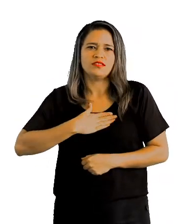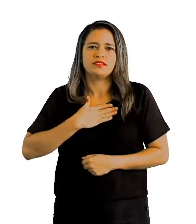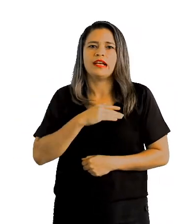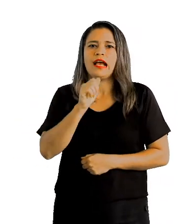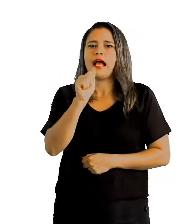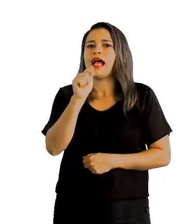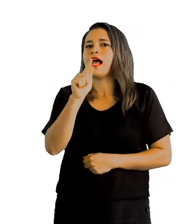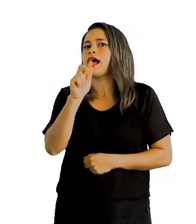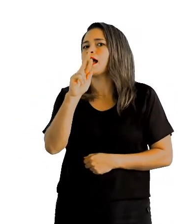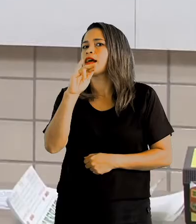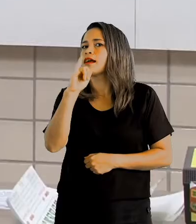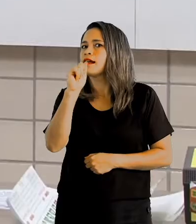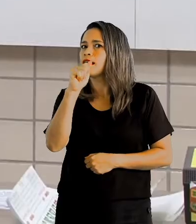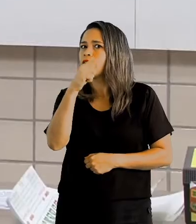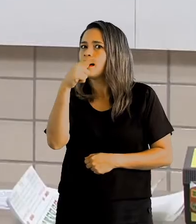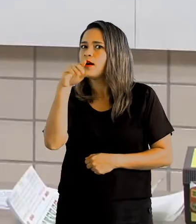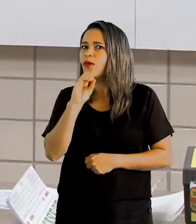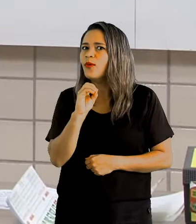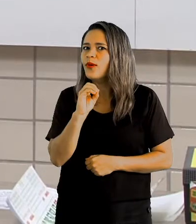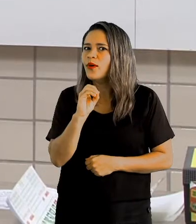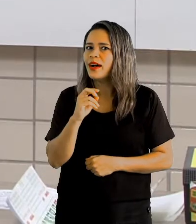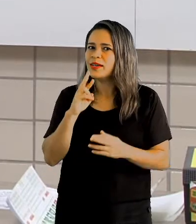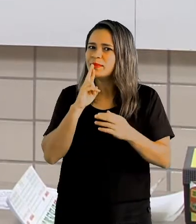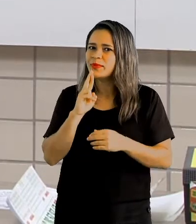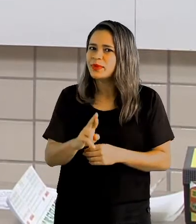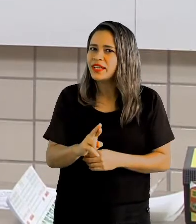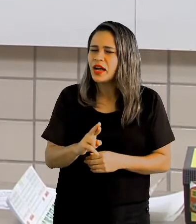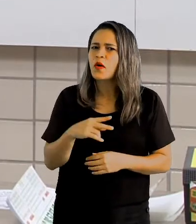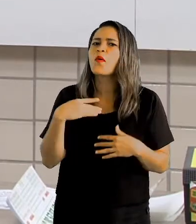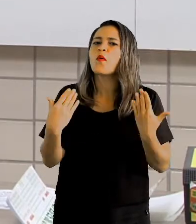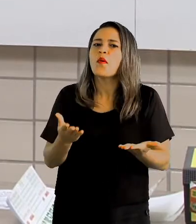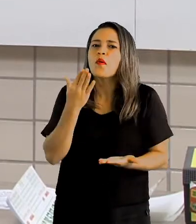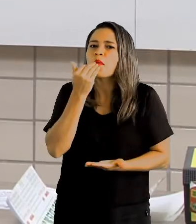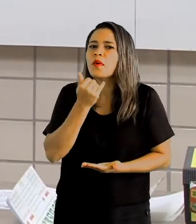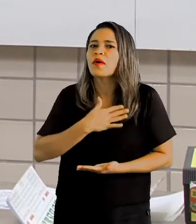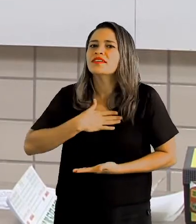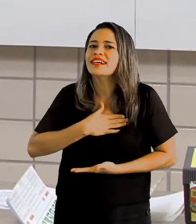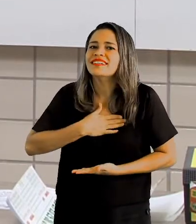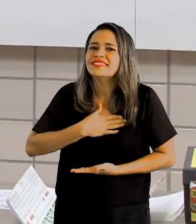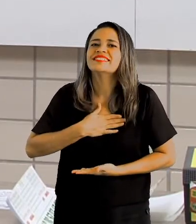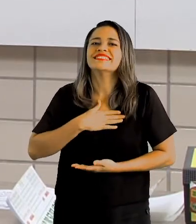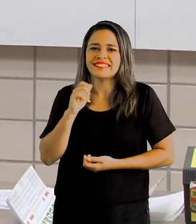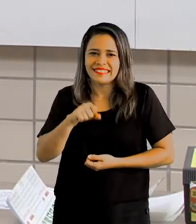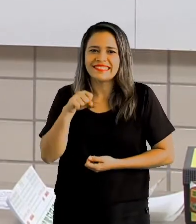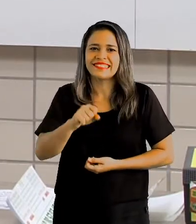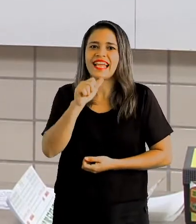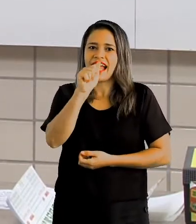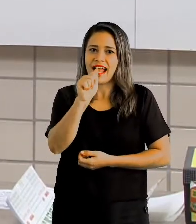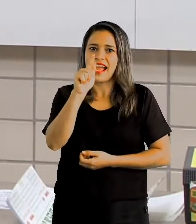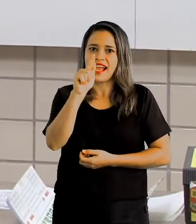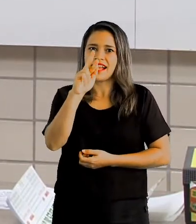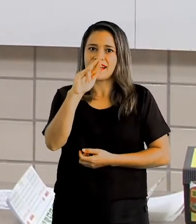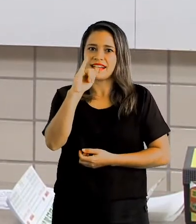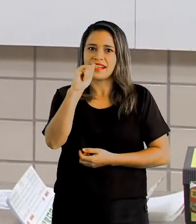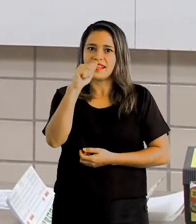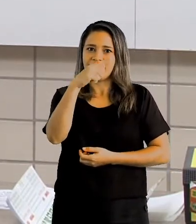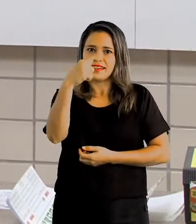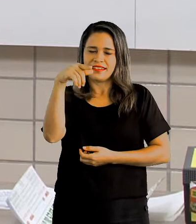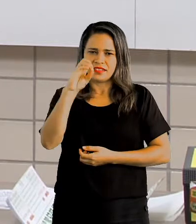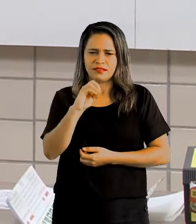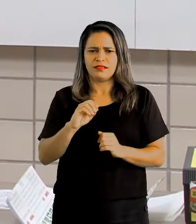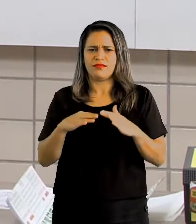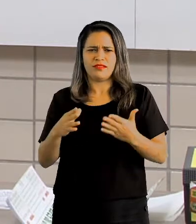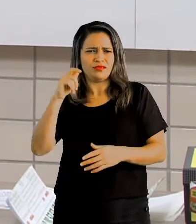agrião. Respondeu a pergunta? Qual era o alimento que ele gostava? Isso mesmo, agrião. E quando o